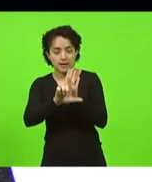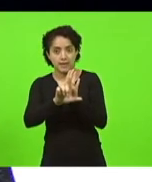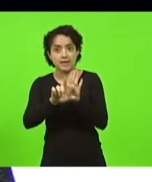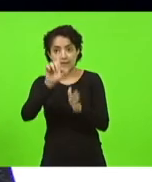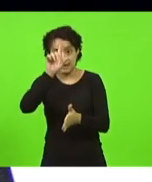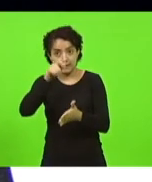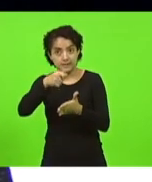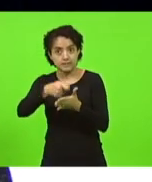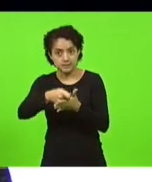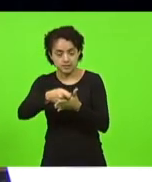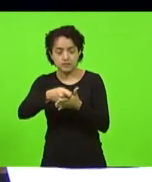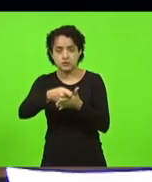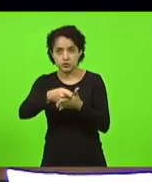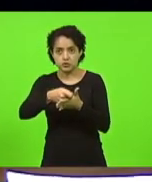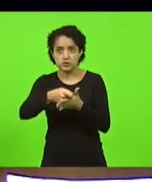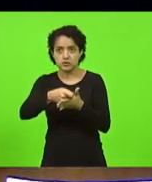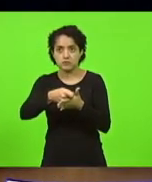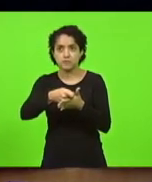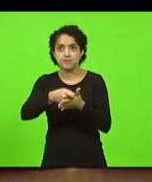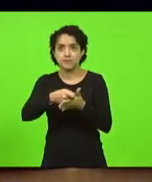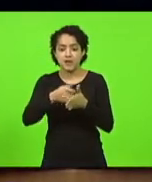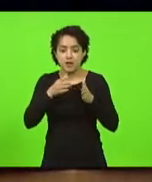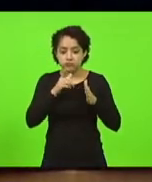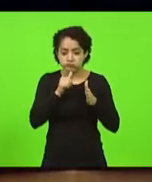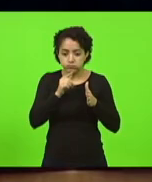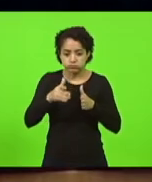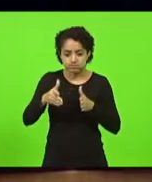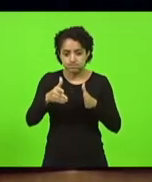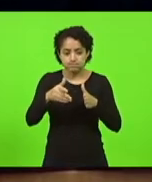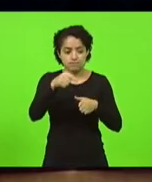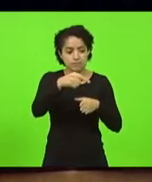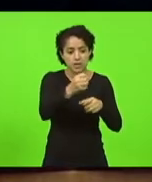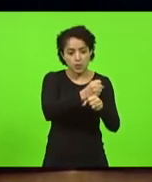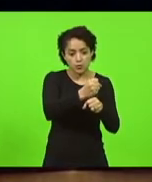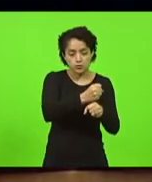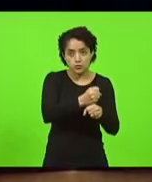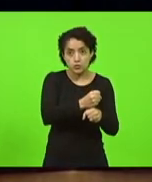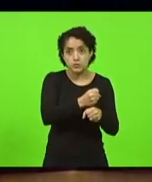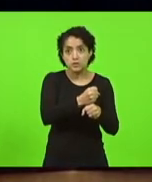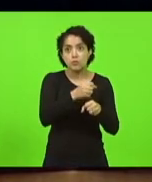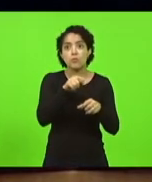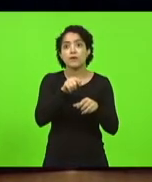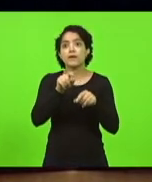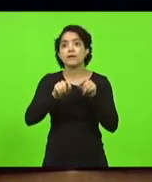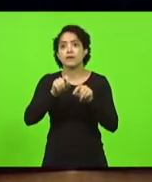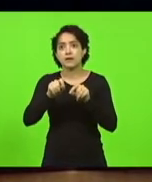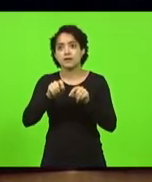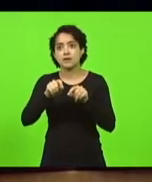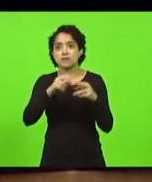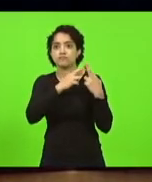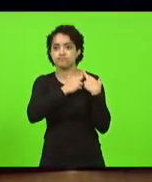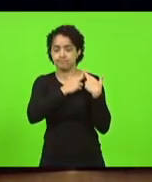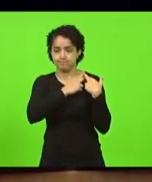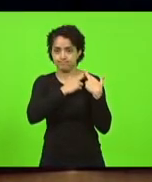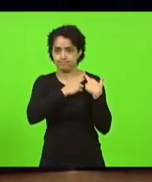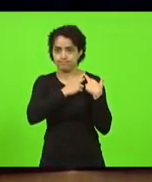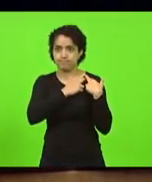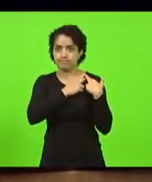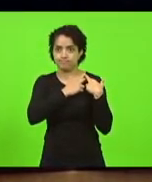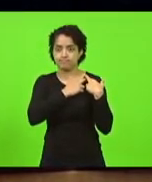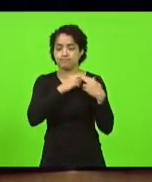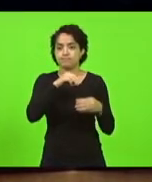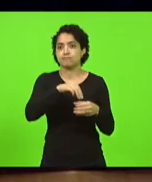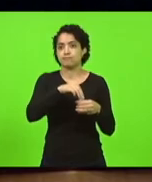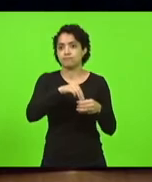sobre a margem de rios para construção civil serão as câmaras municipais. Obrigado,